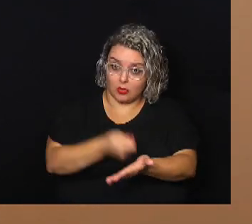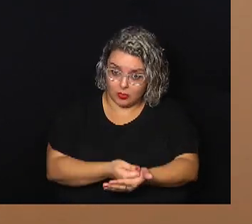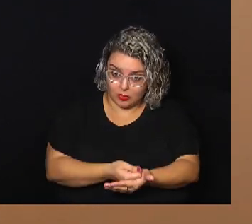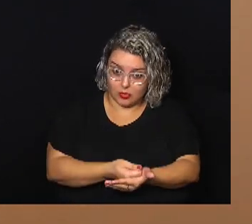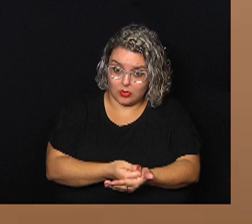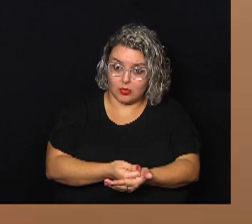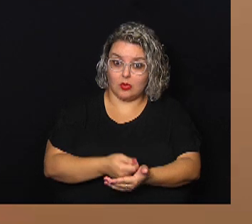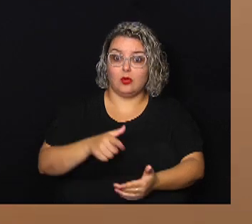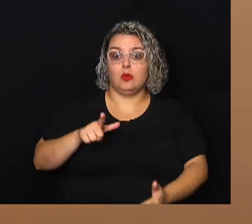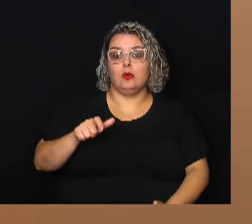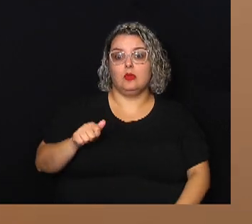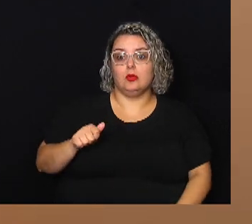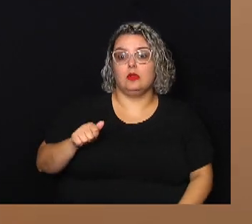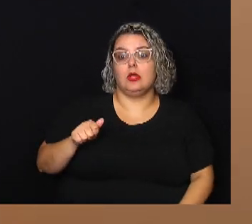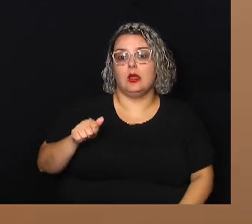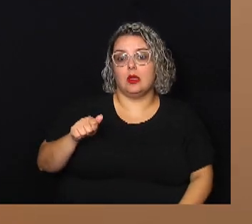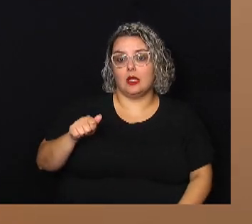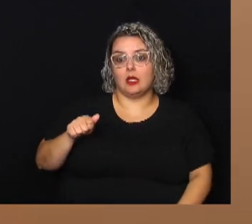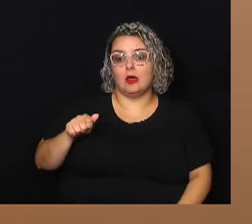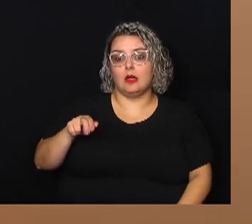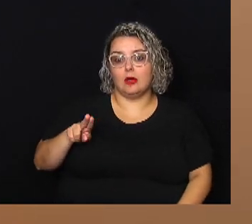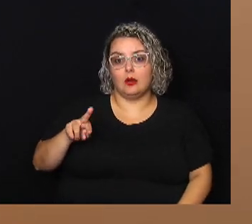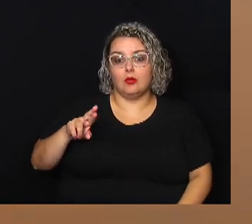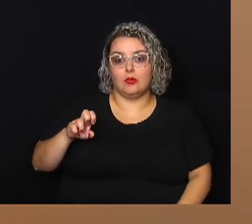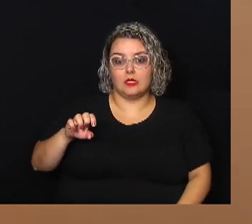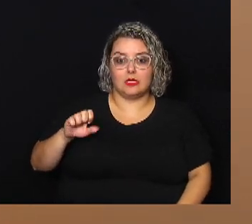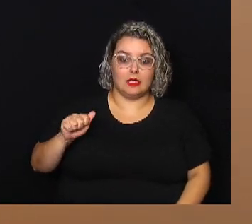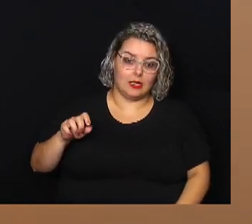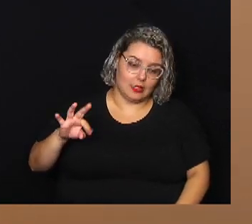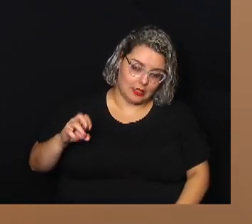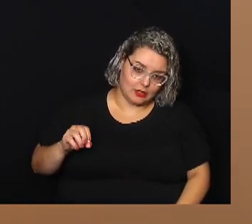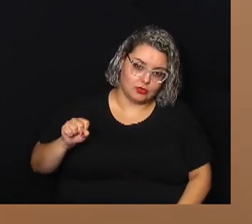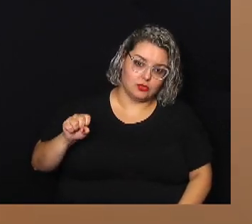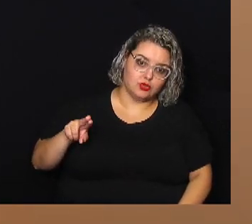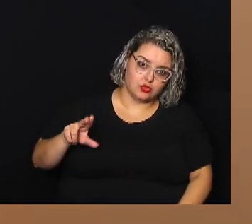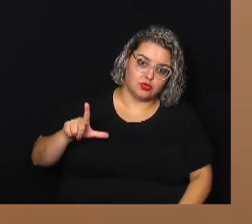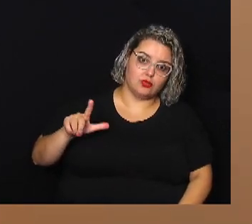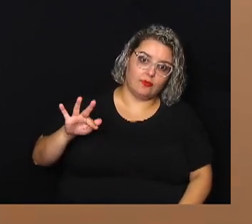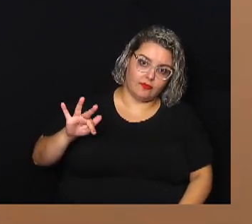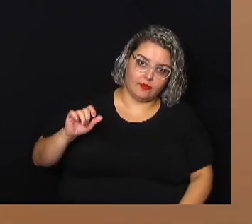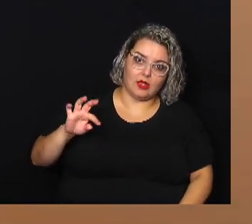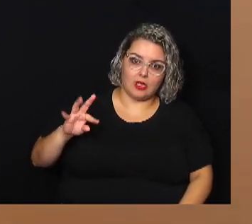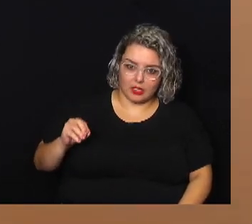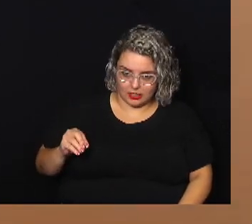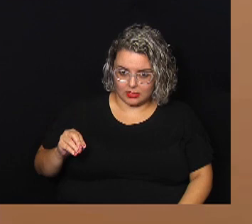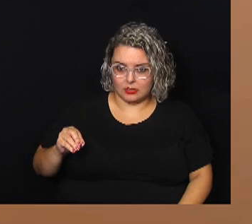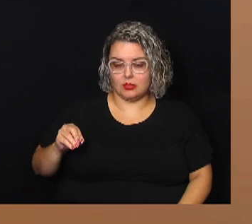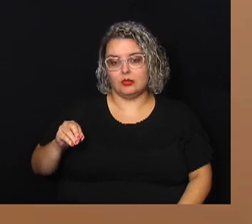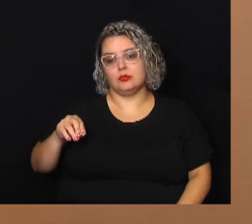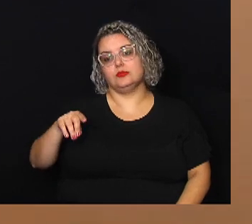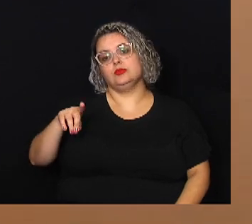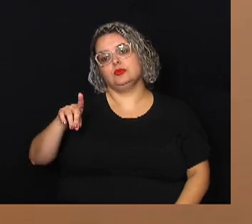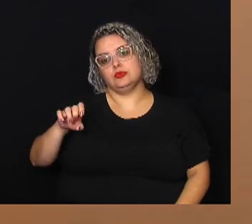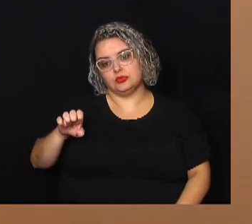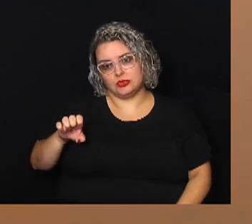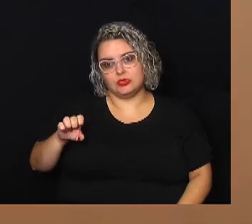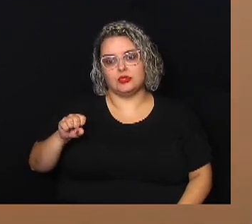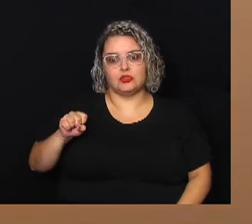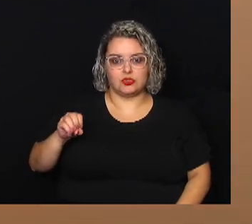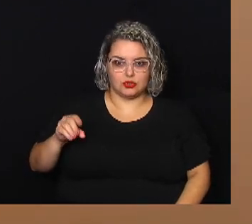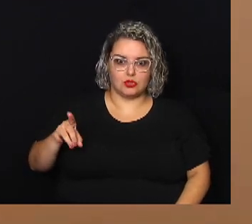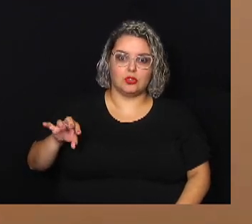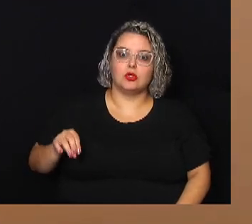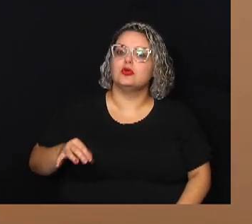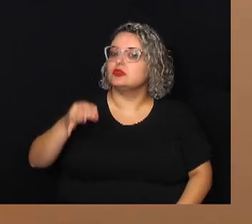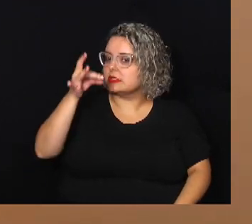o laureato sulfato de sódio realmente é cancerígeno, com certeza ele já não estaria presente na